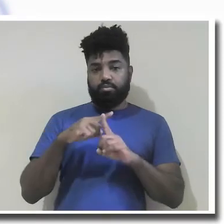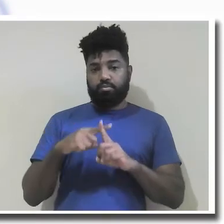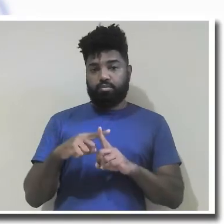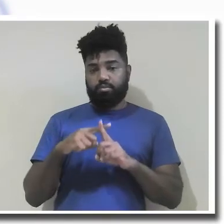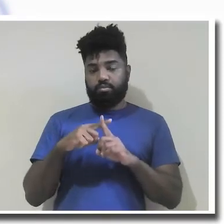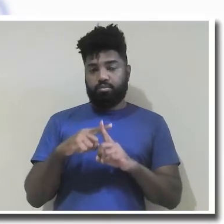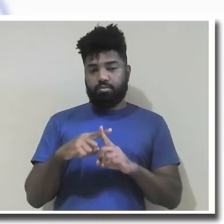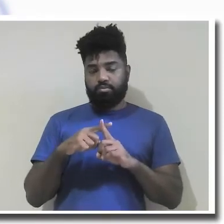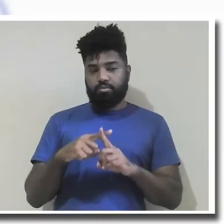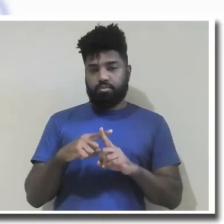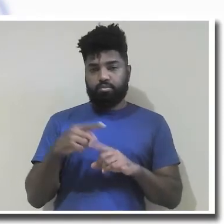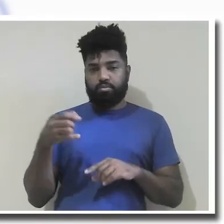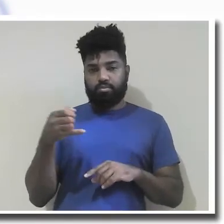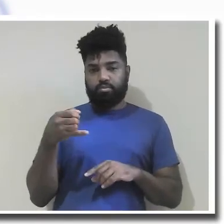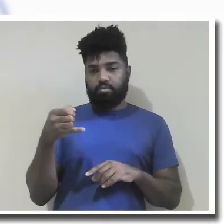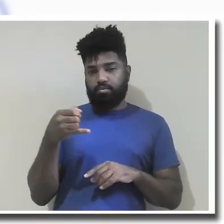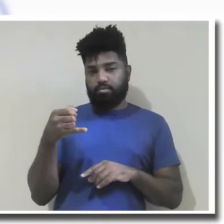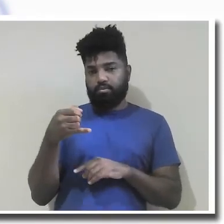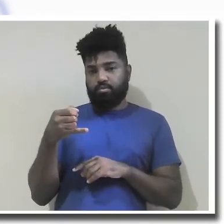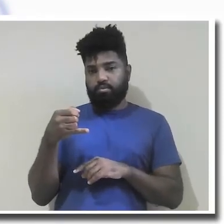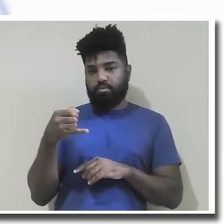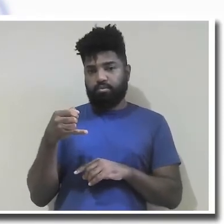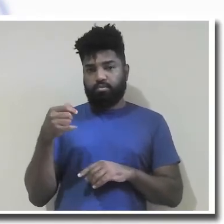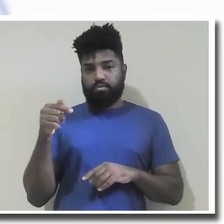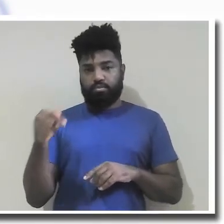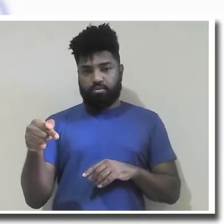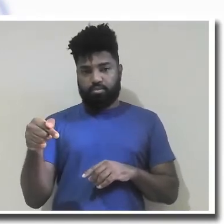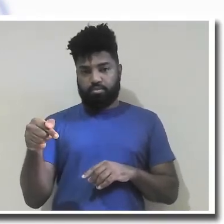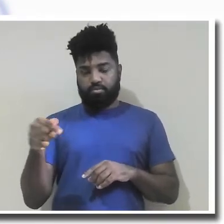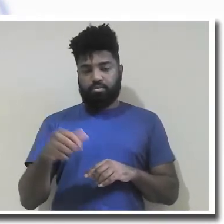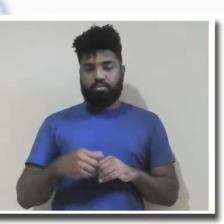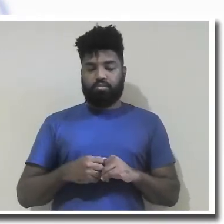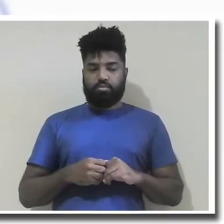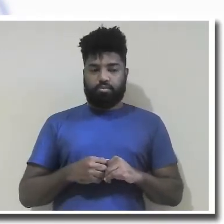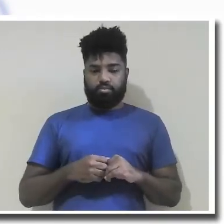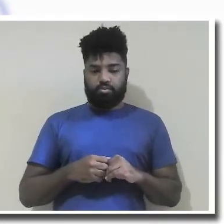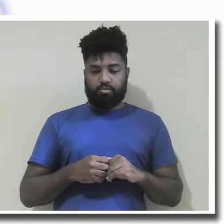vezes menos 7.